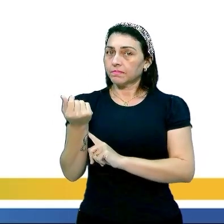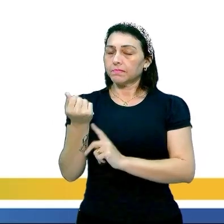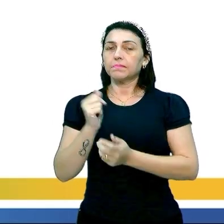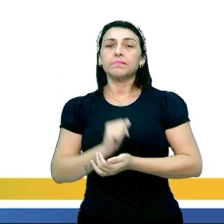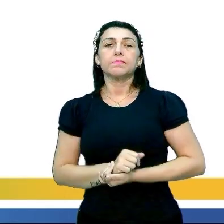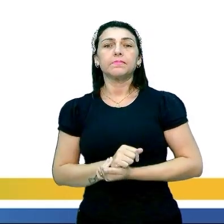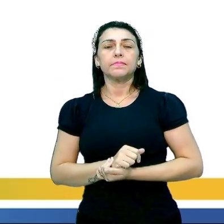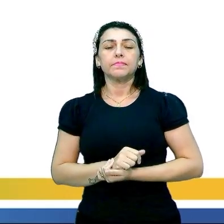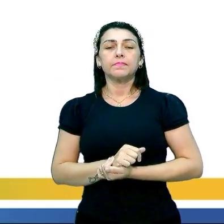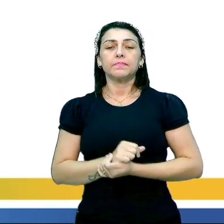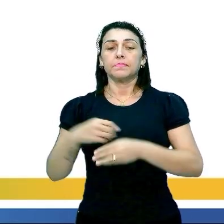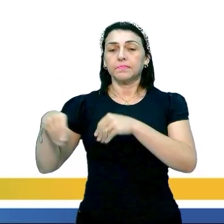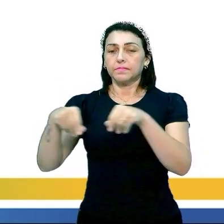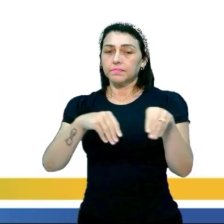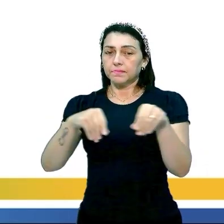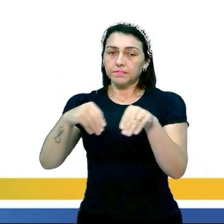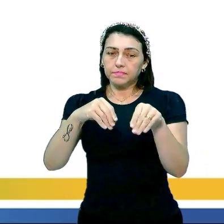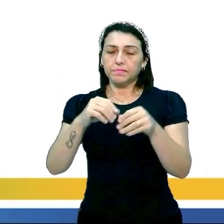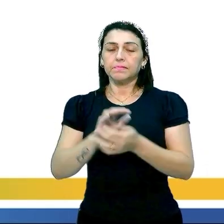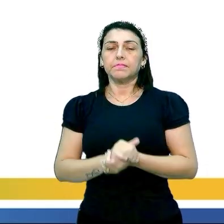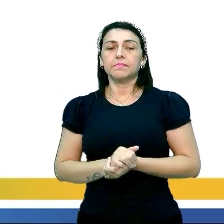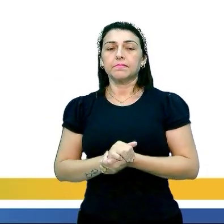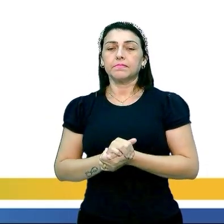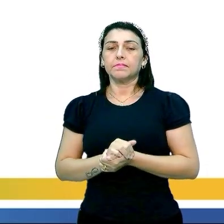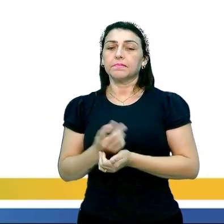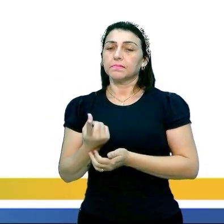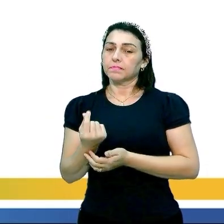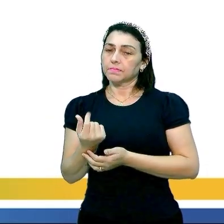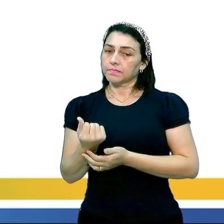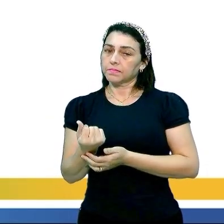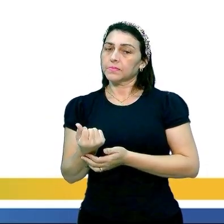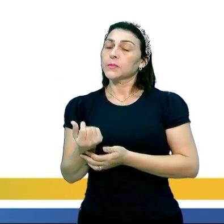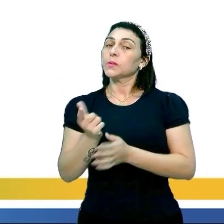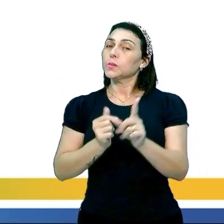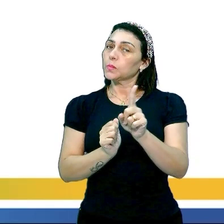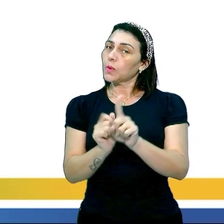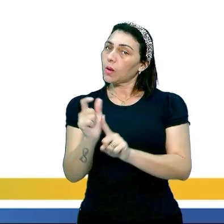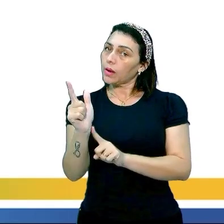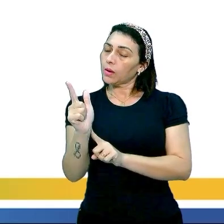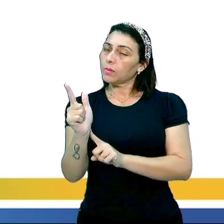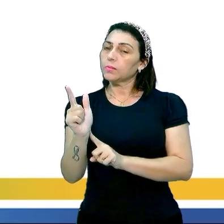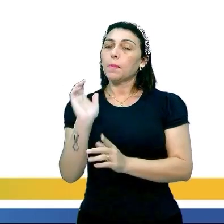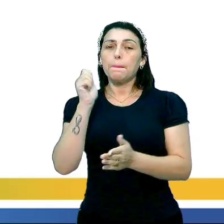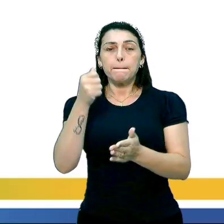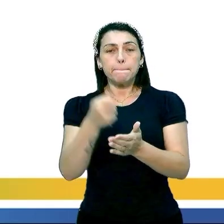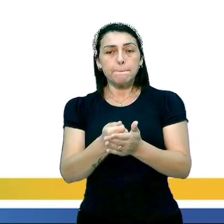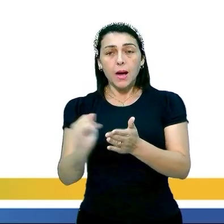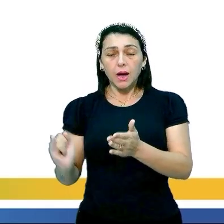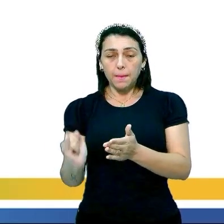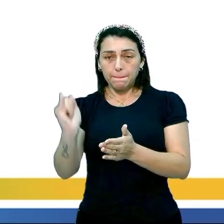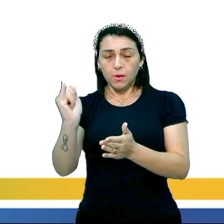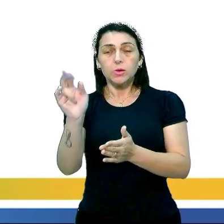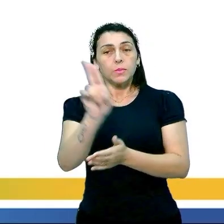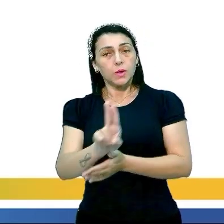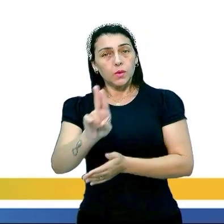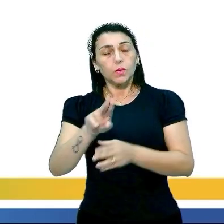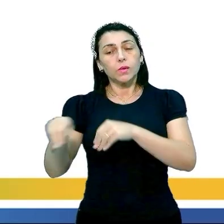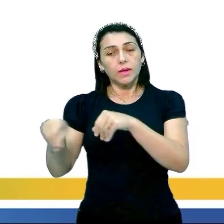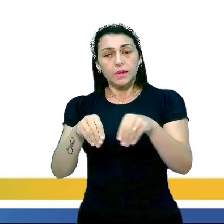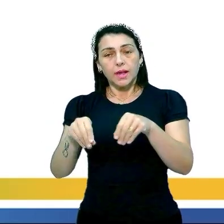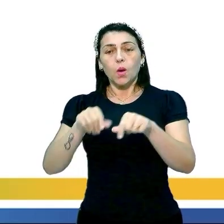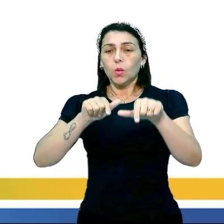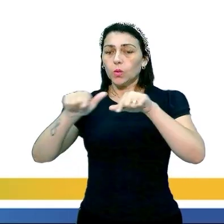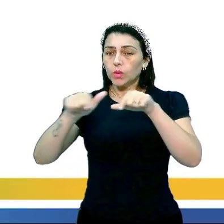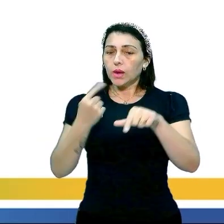capital. Então a terra ela é remunerada com aluguel. Então a gente paga impostos pelo uso da terra.